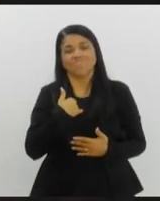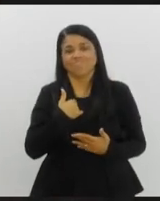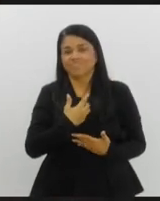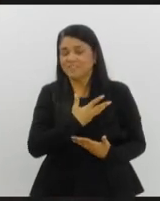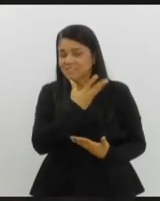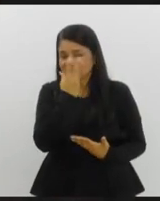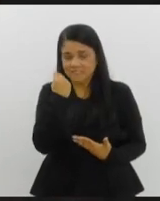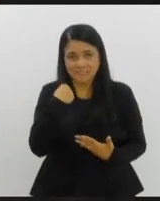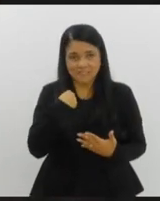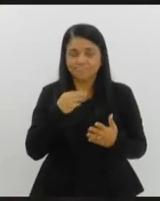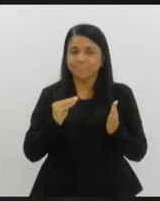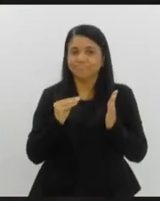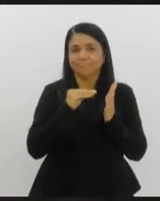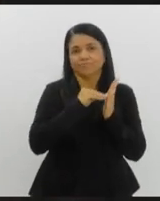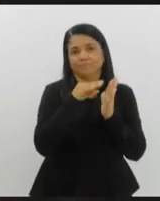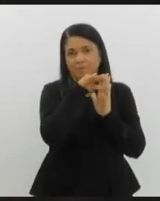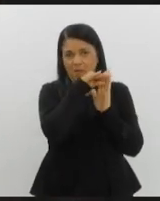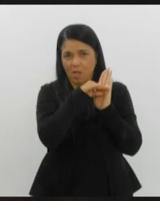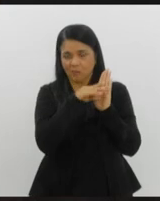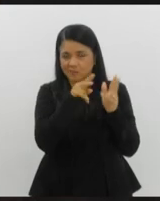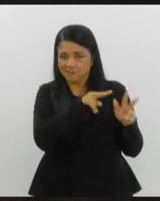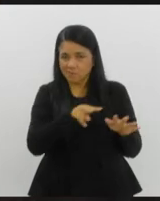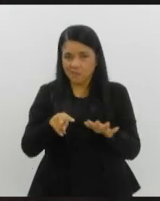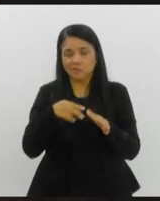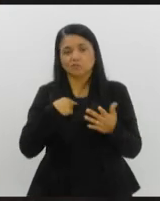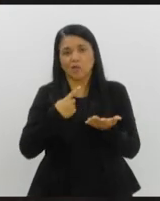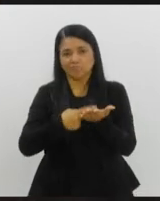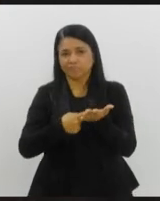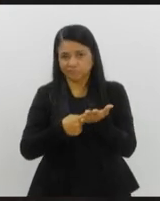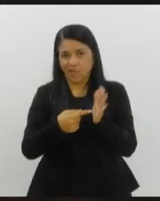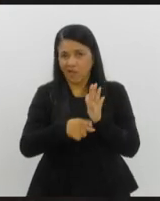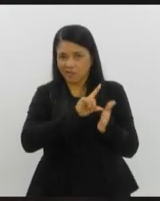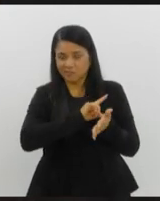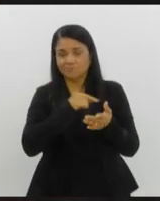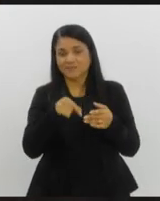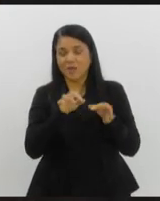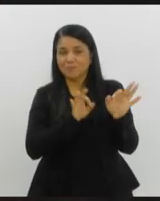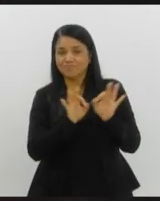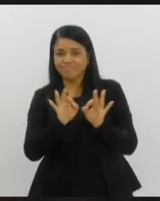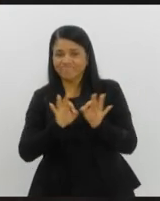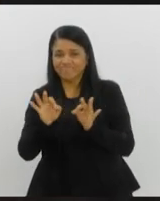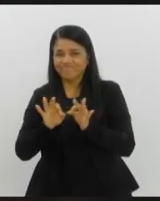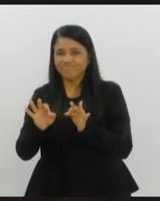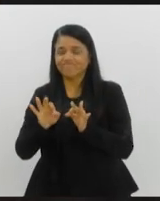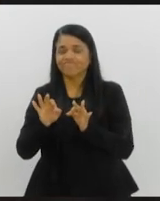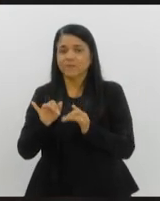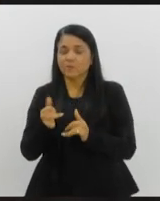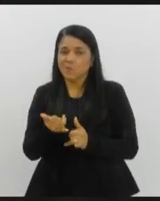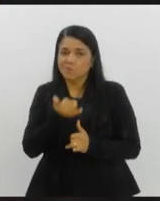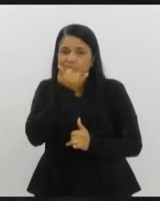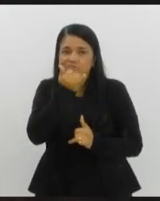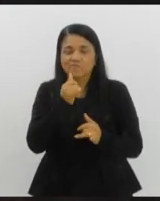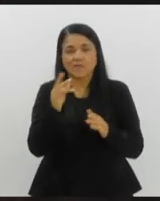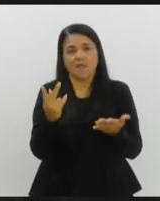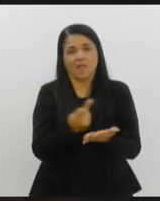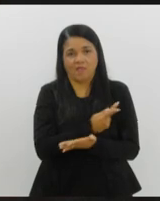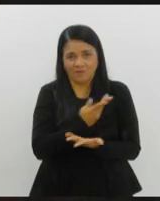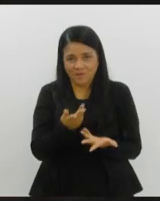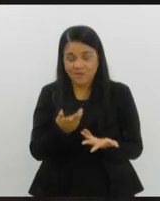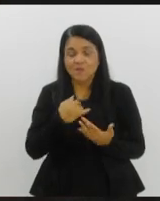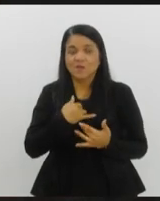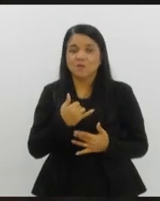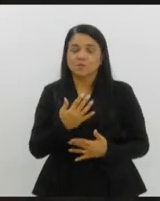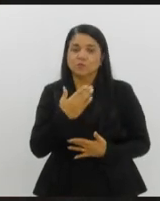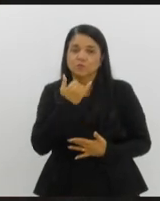era para estar na pauta dessa semana, eu tinha acordado com Vossa Excelência, mas na hora de montar aqui a gente se equivocou, eu peço desculpa em nome da